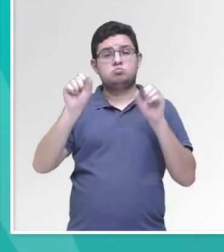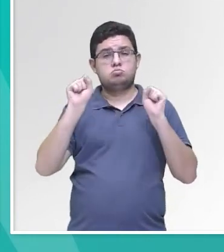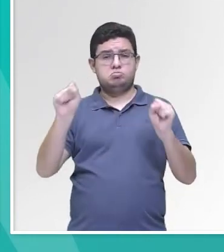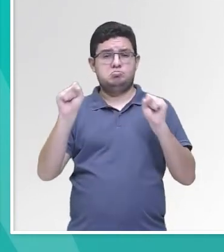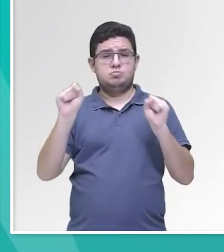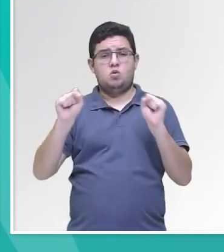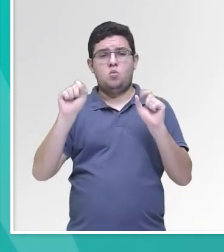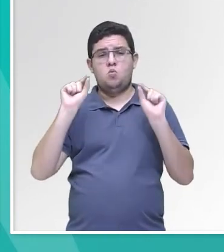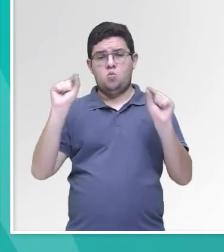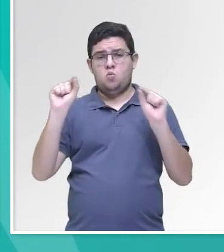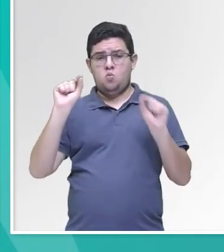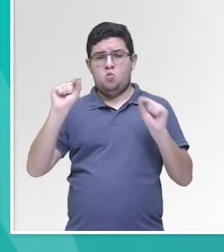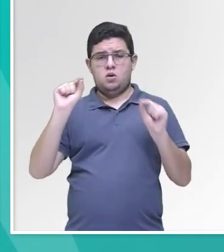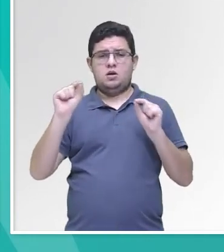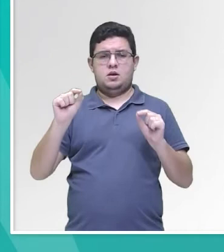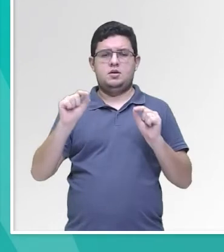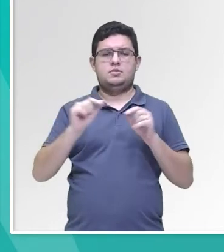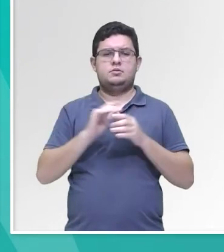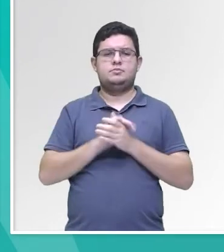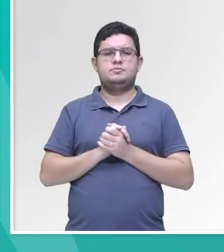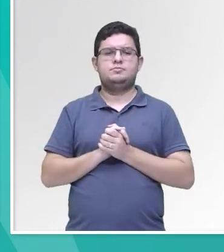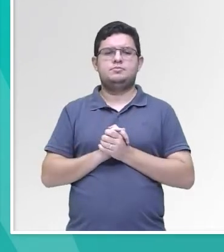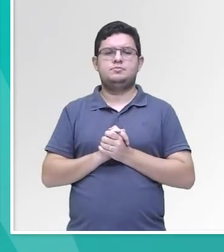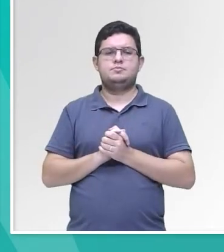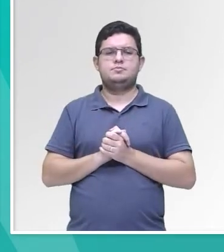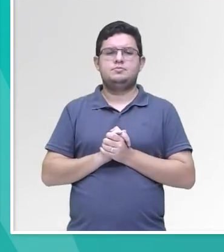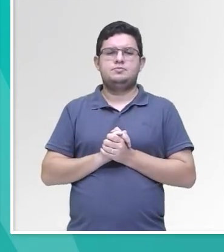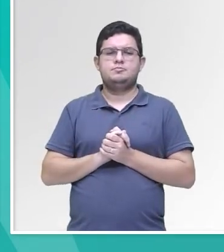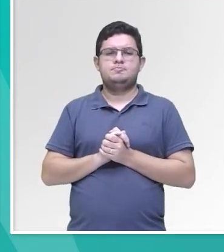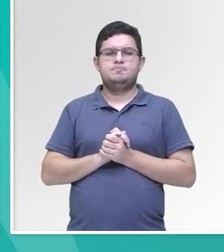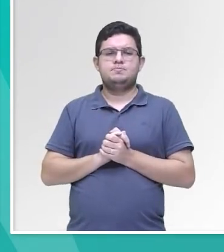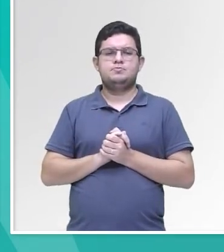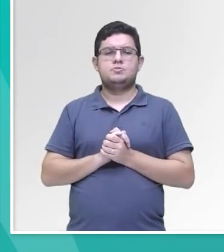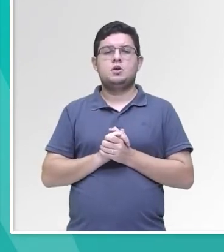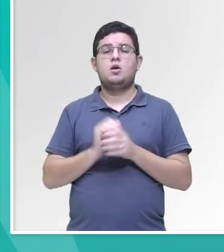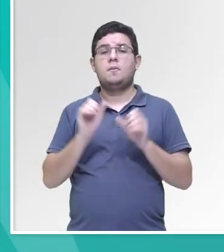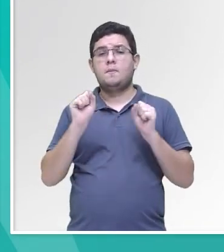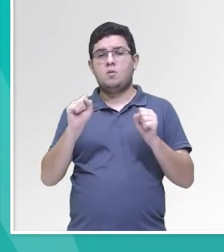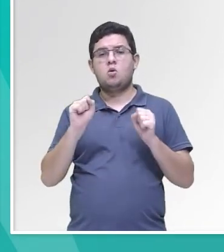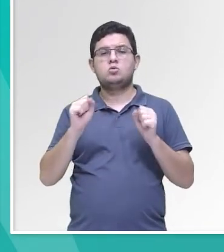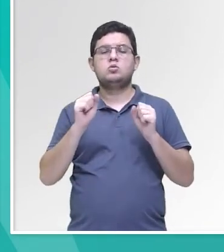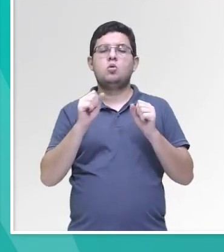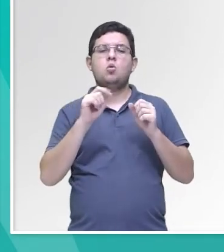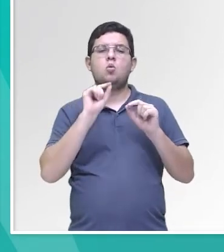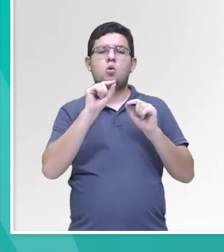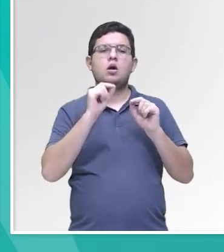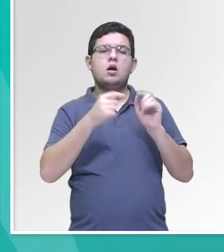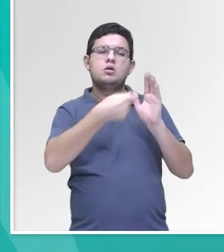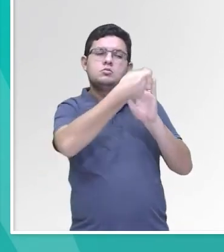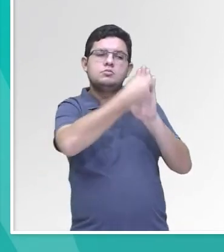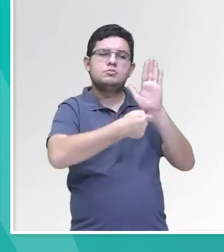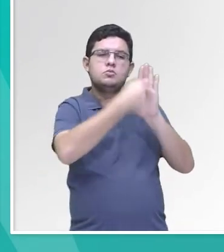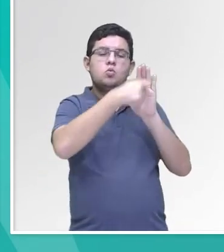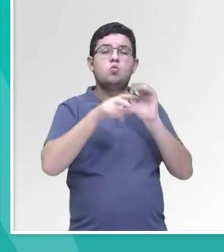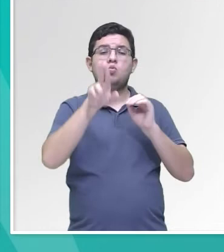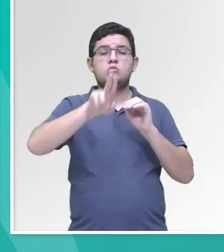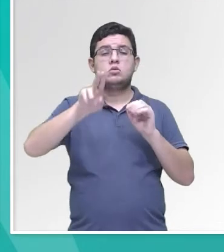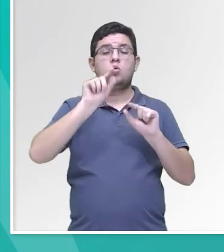estratégia argumentativa, como argumento para desenvolver o meu texto e assim defender a minha opinião, o